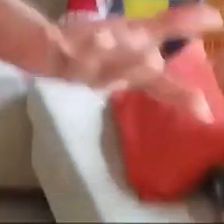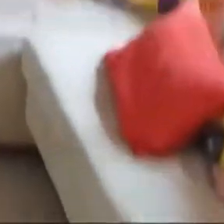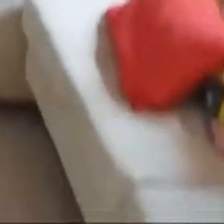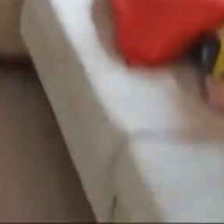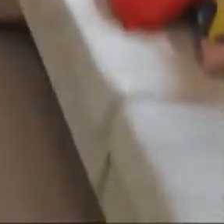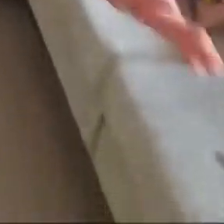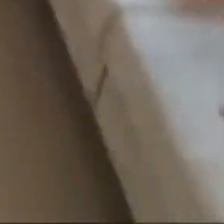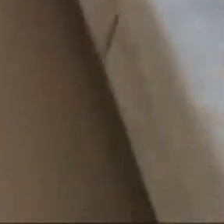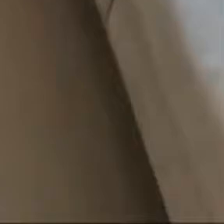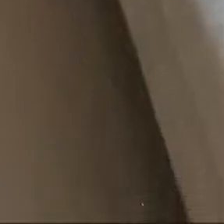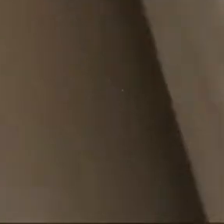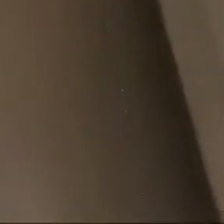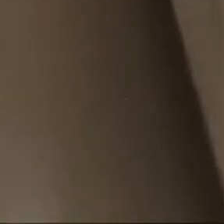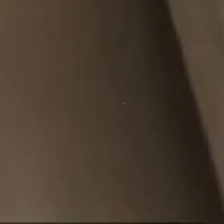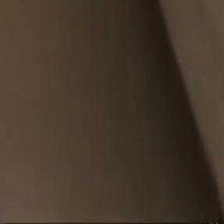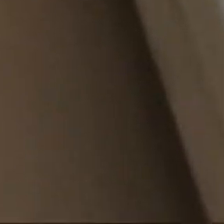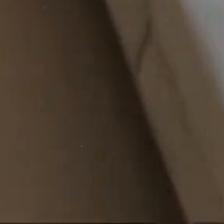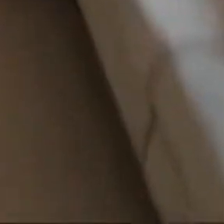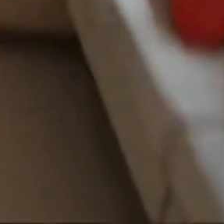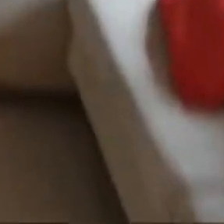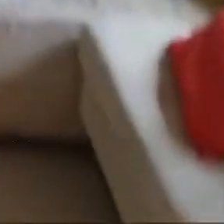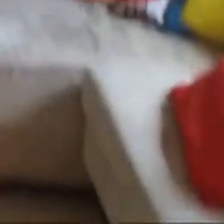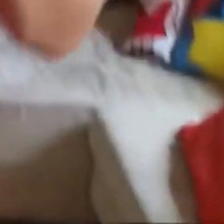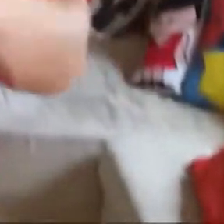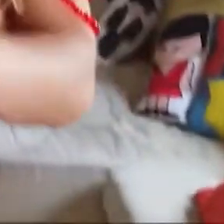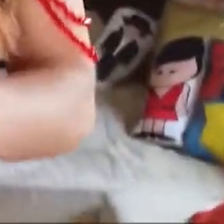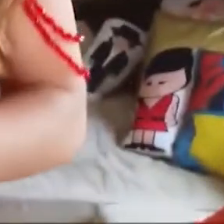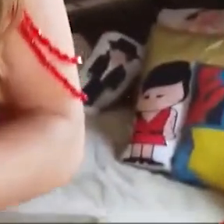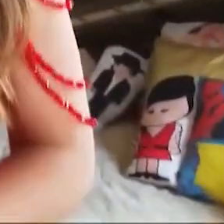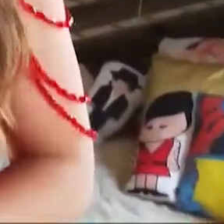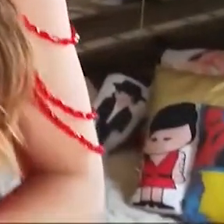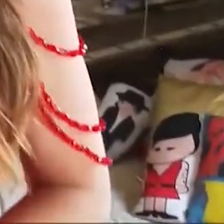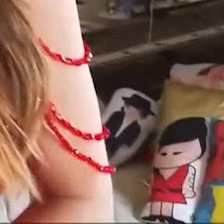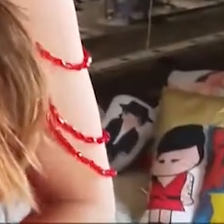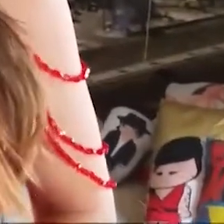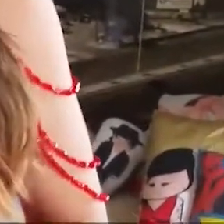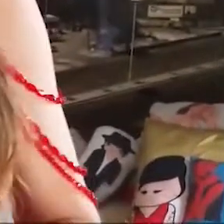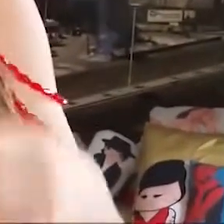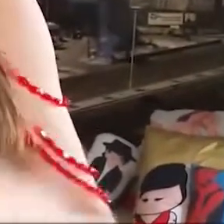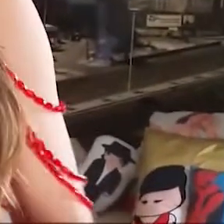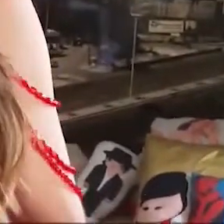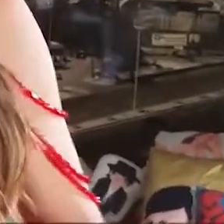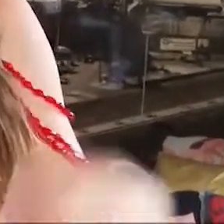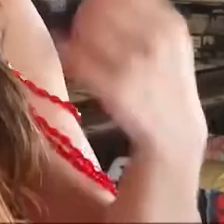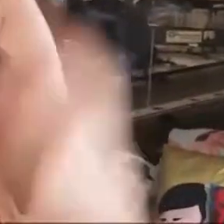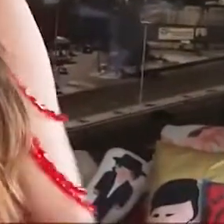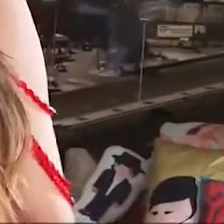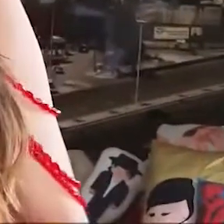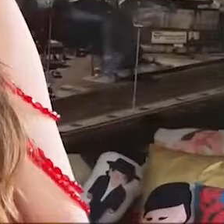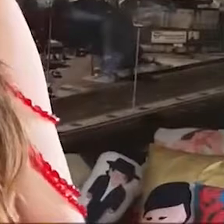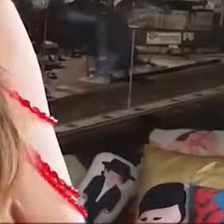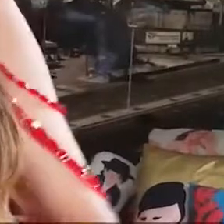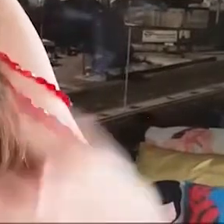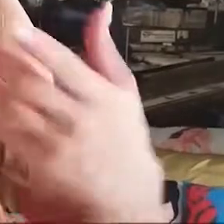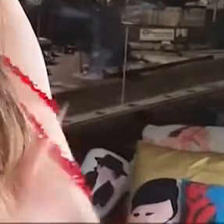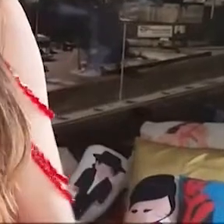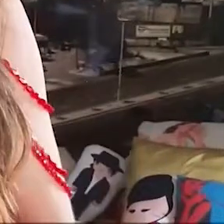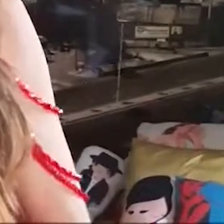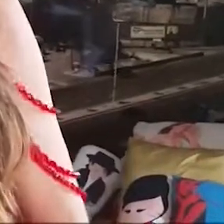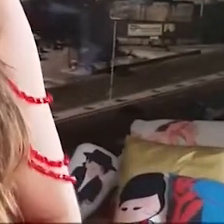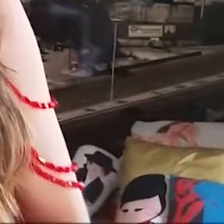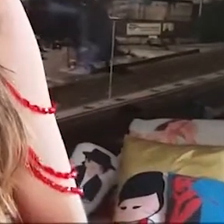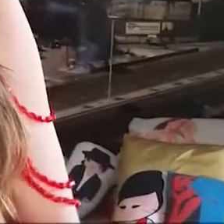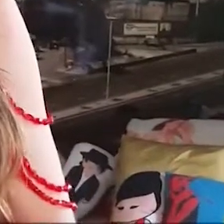me deixado linda. Muito obrigada pelas horas que você se dedicou, deixando de dormir, deixando de fazer outras coisas, para